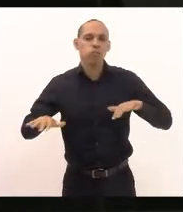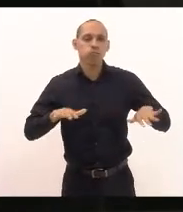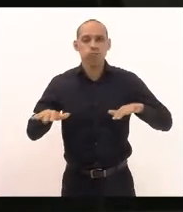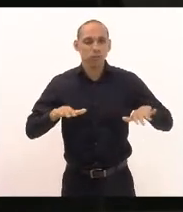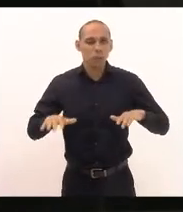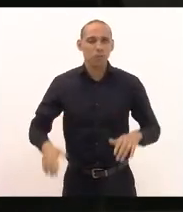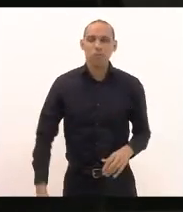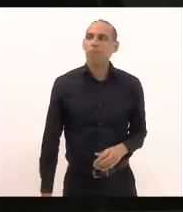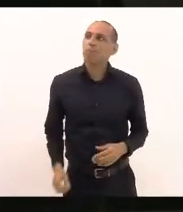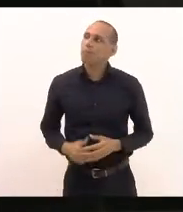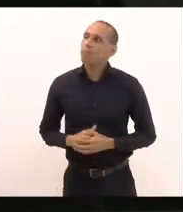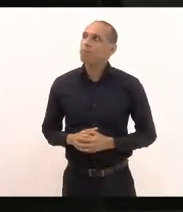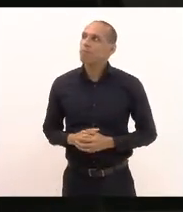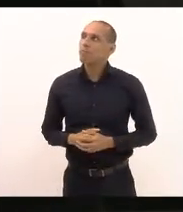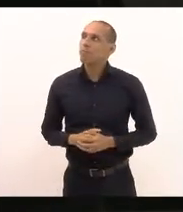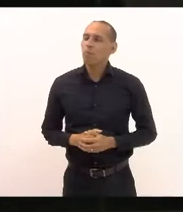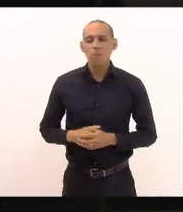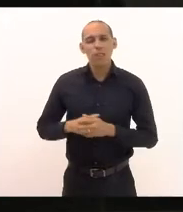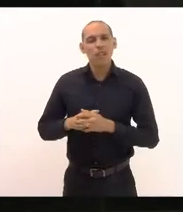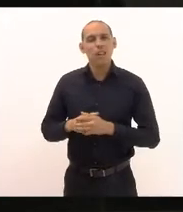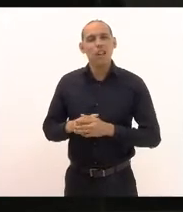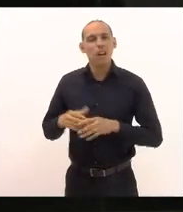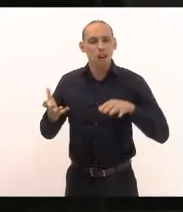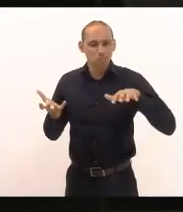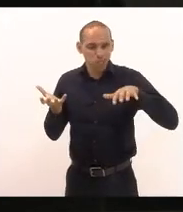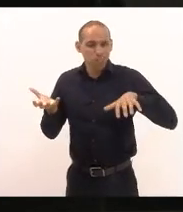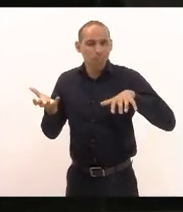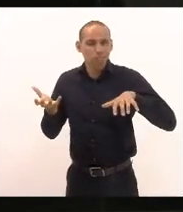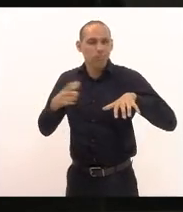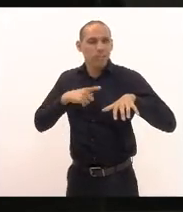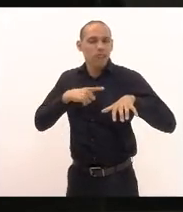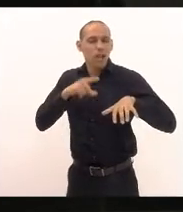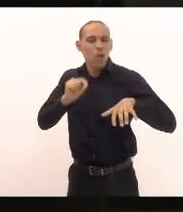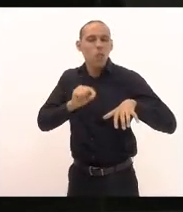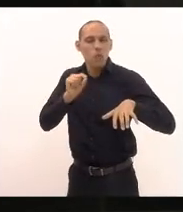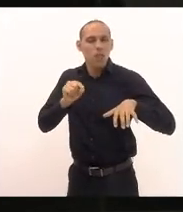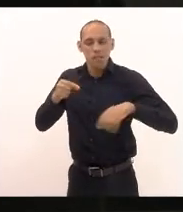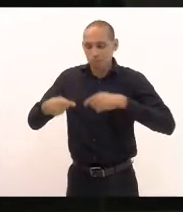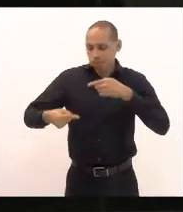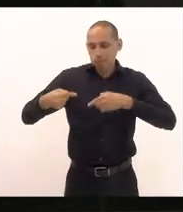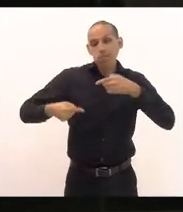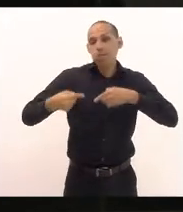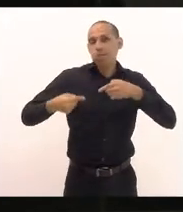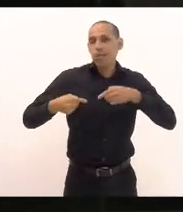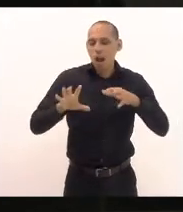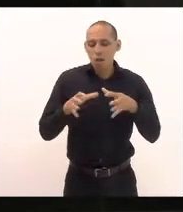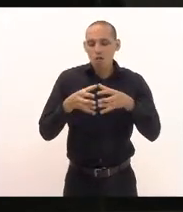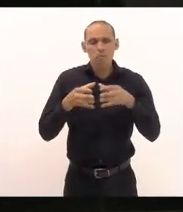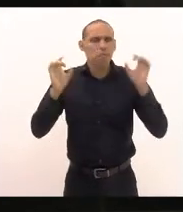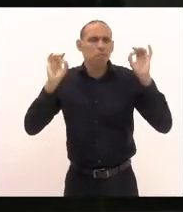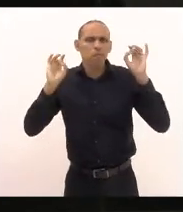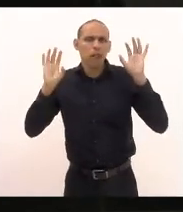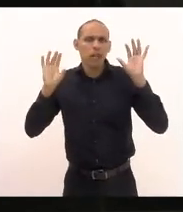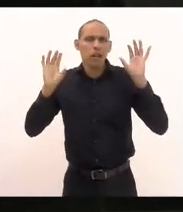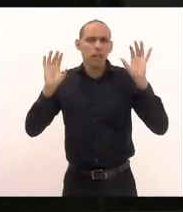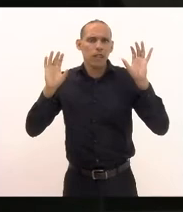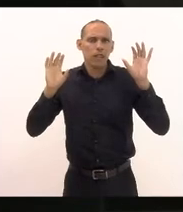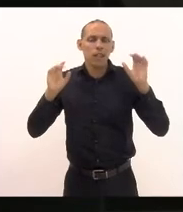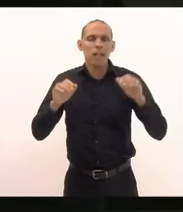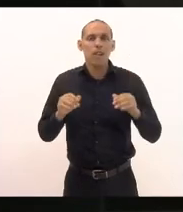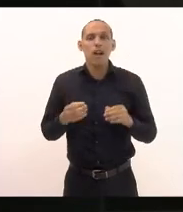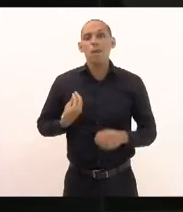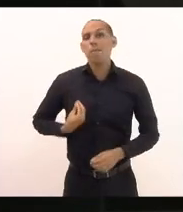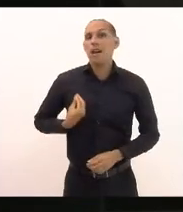trazido no Congresso Nacional para discutir aqui uma comissão especial que participação